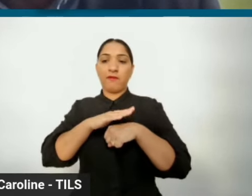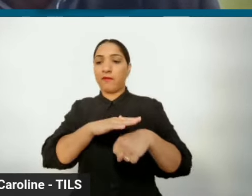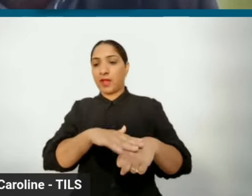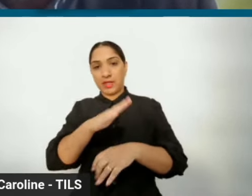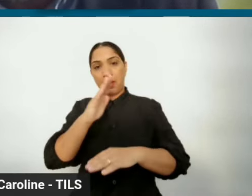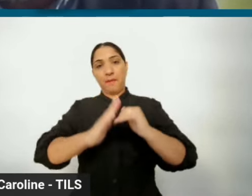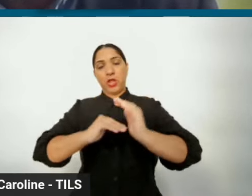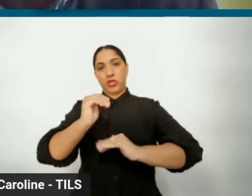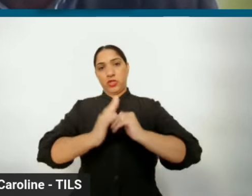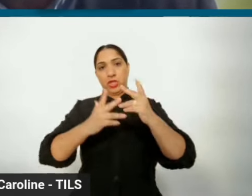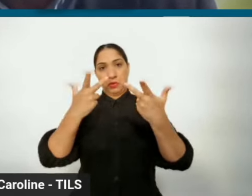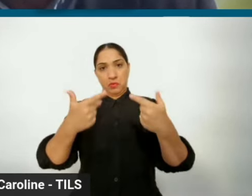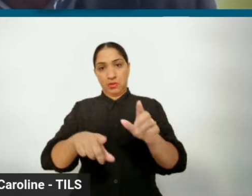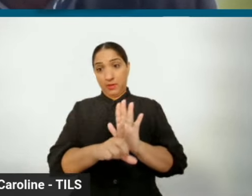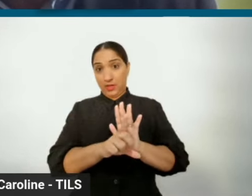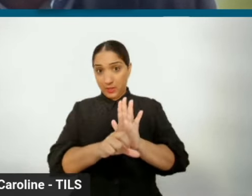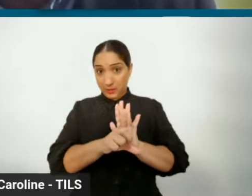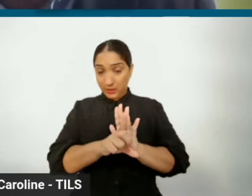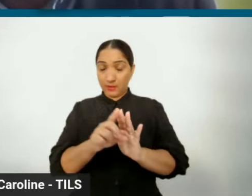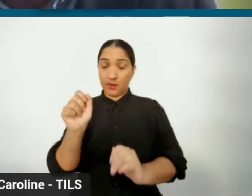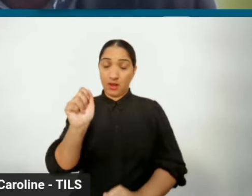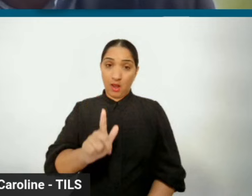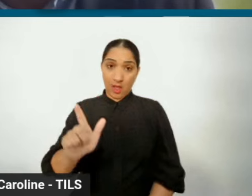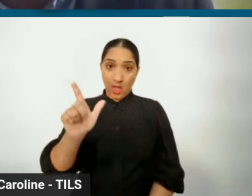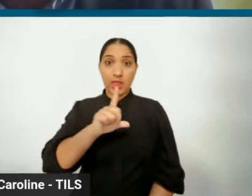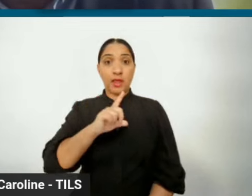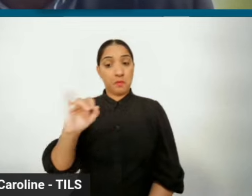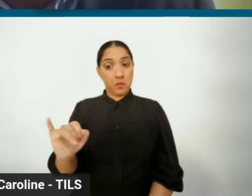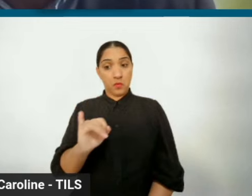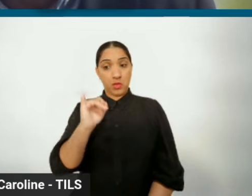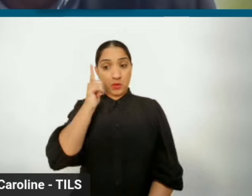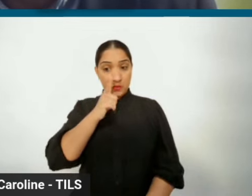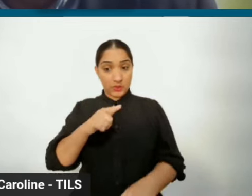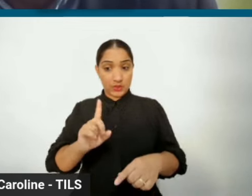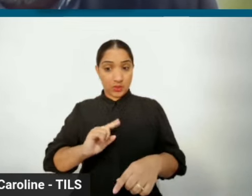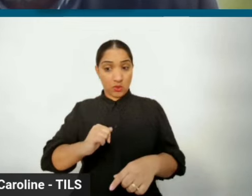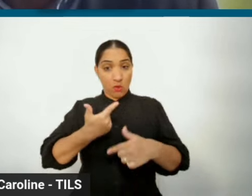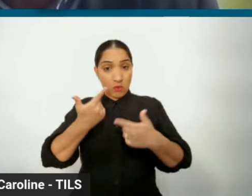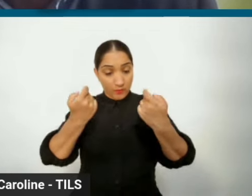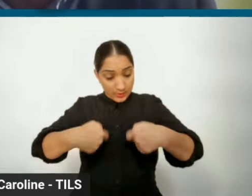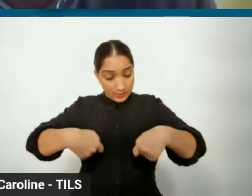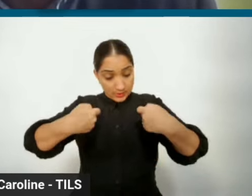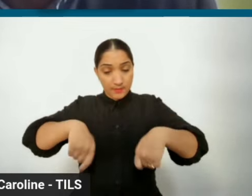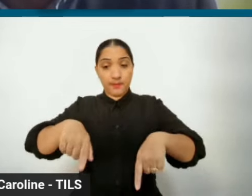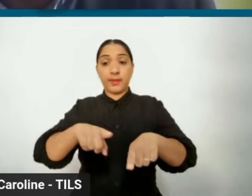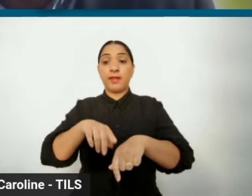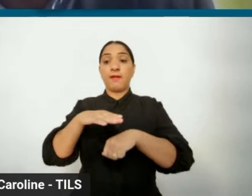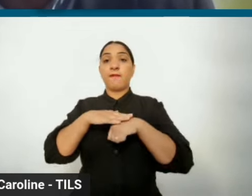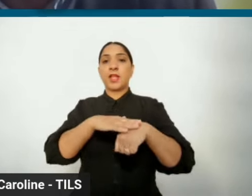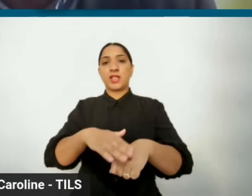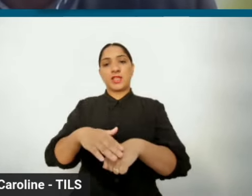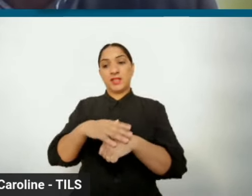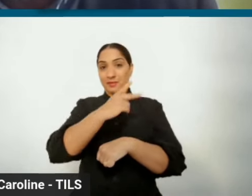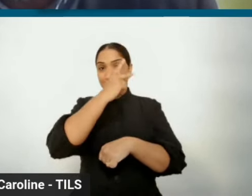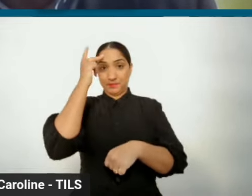leis, claro que daí vem a importância garantirmos a eleição também das pessoas